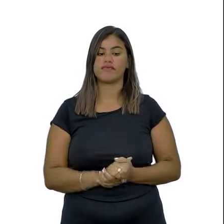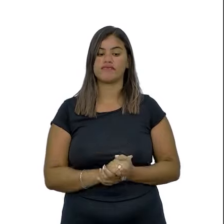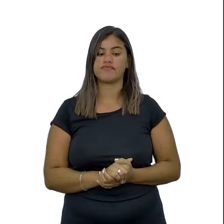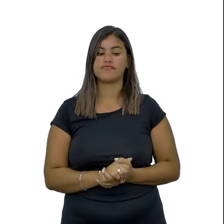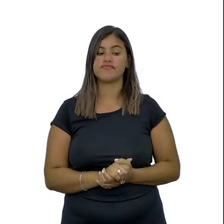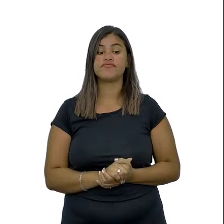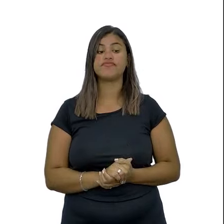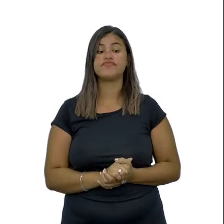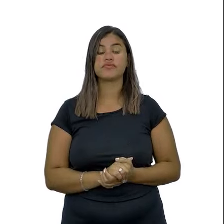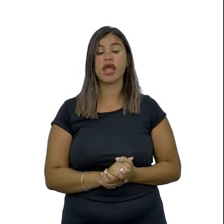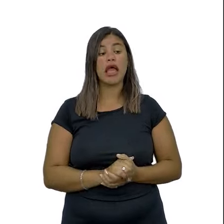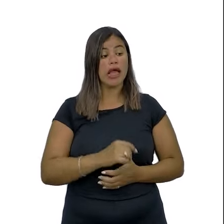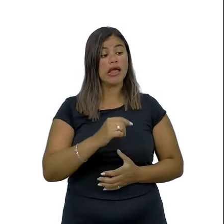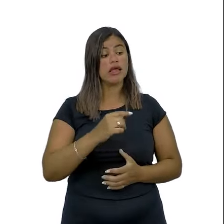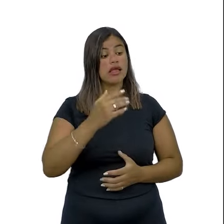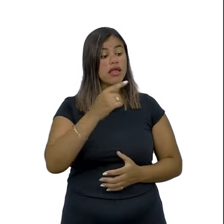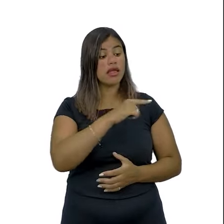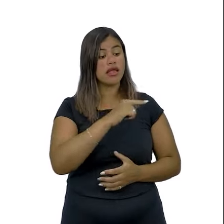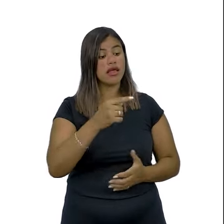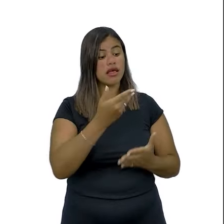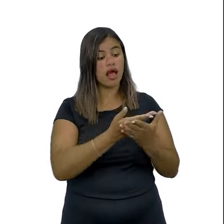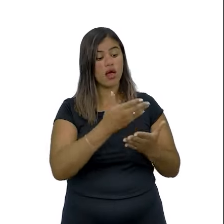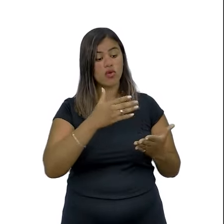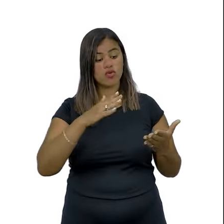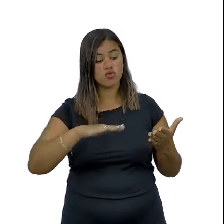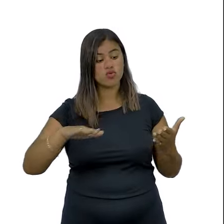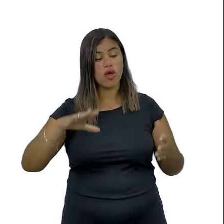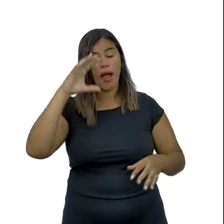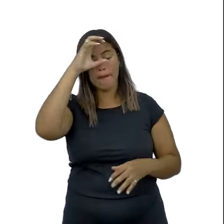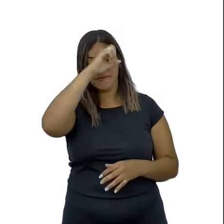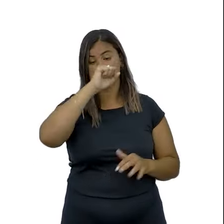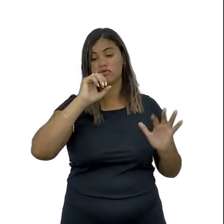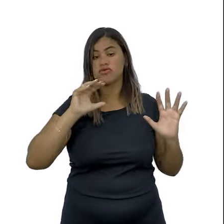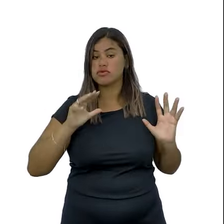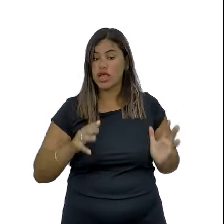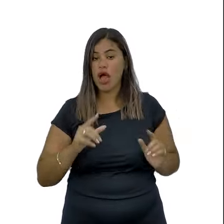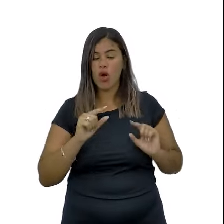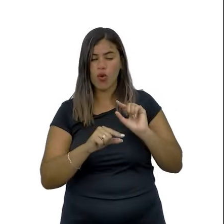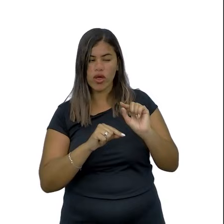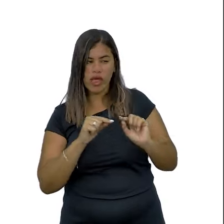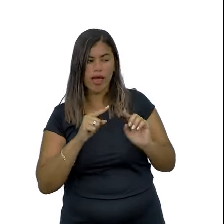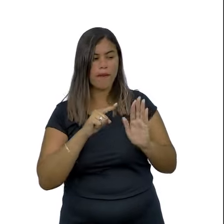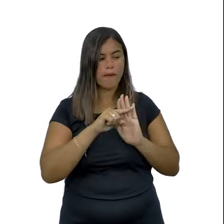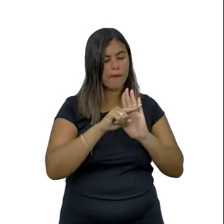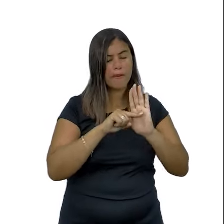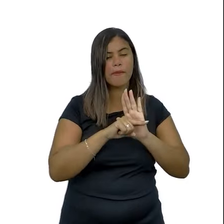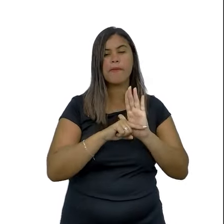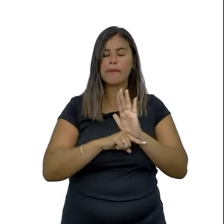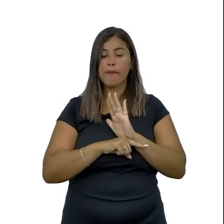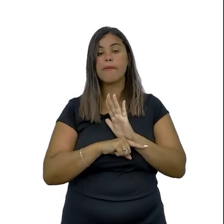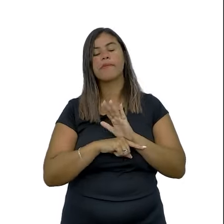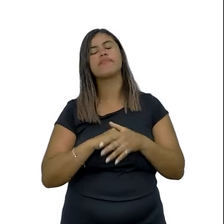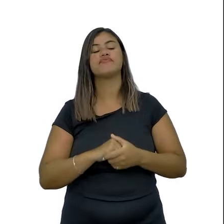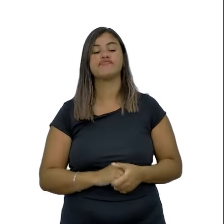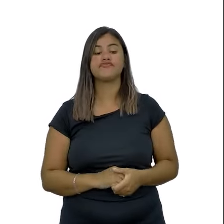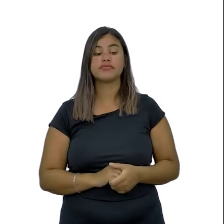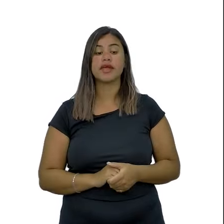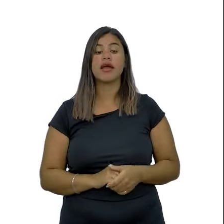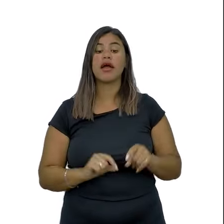os estudantes possuem, mas também para que possamos levantar